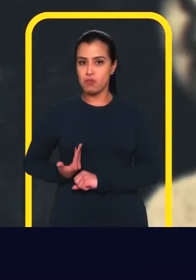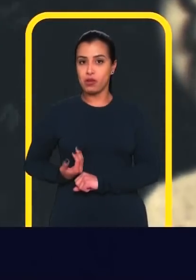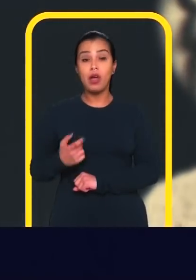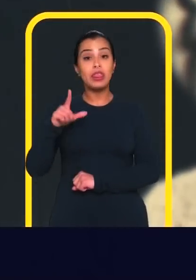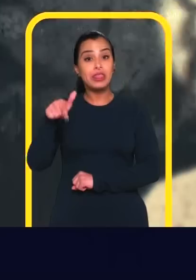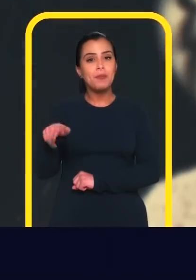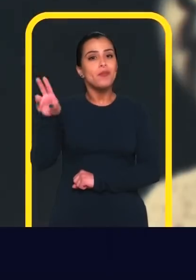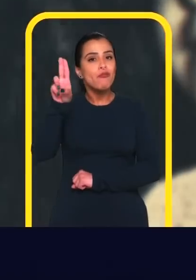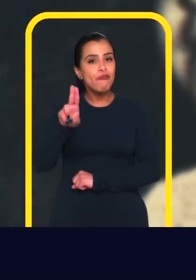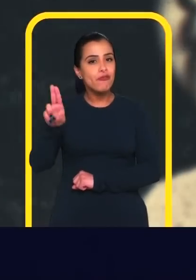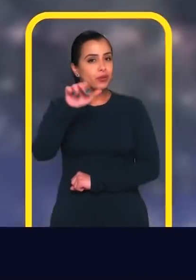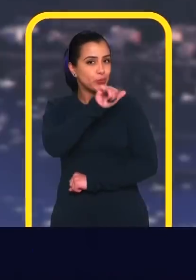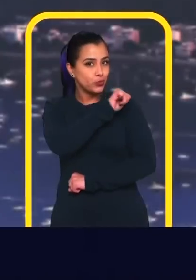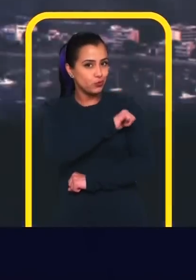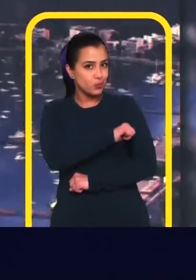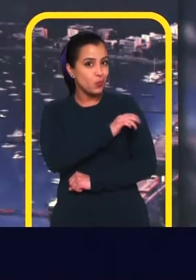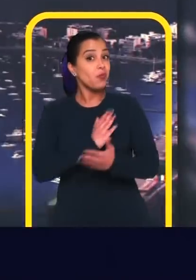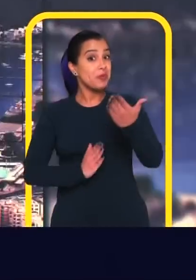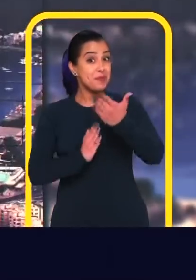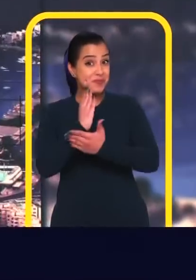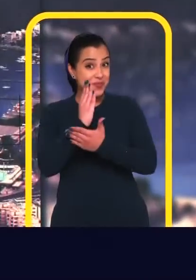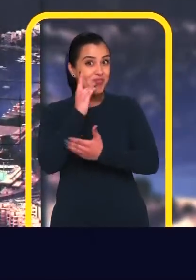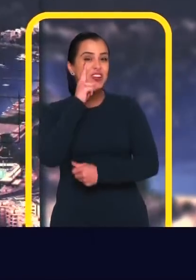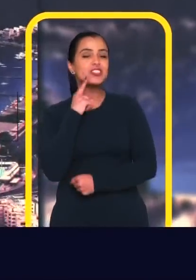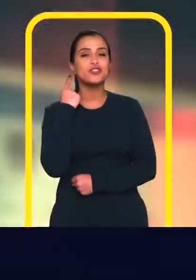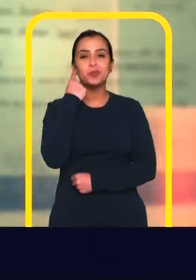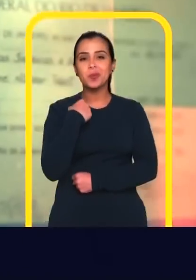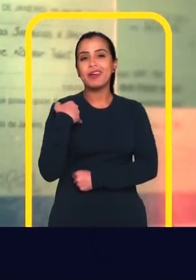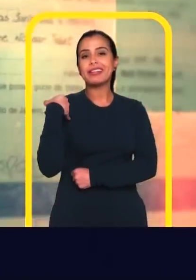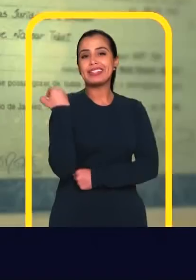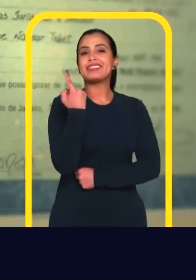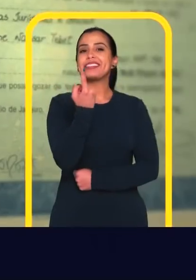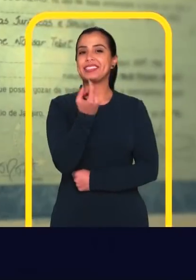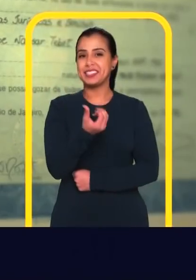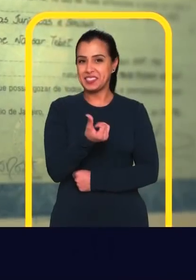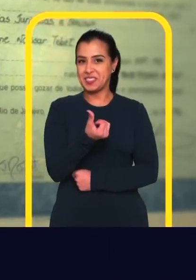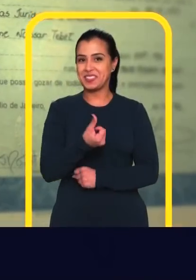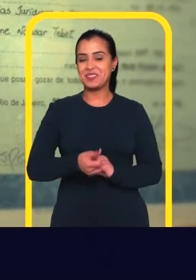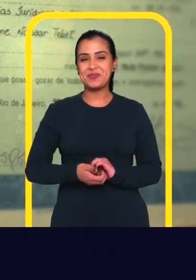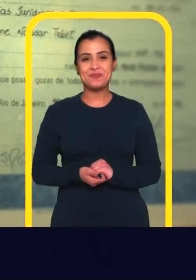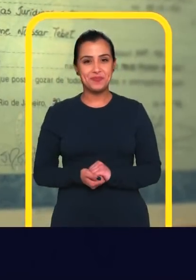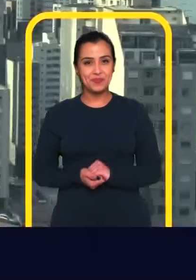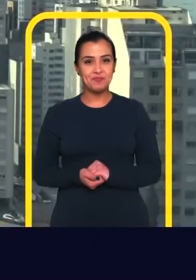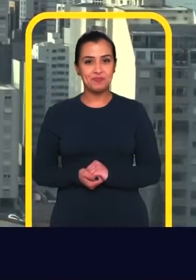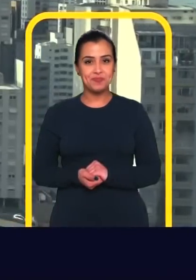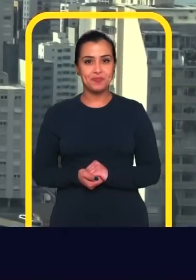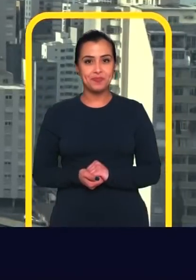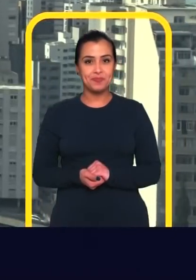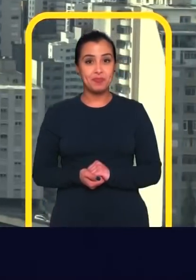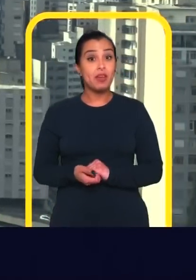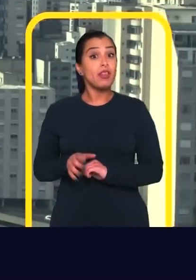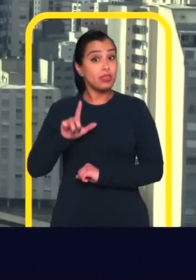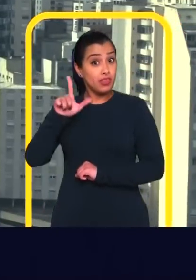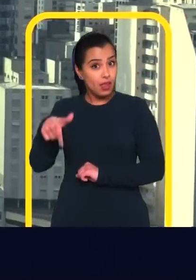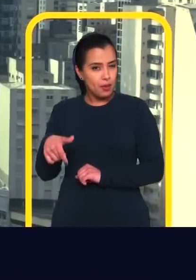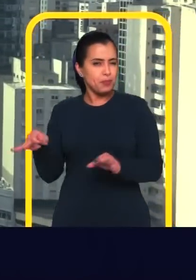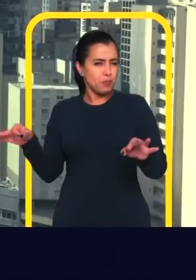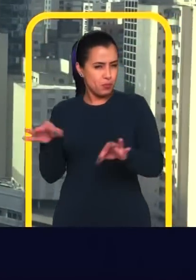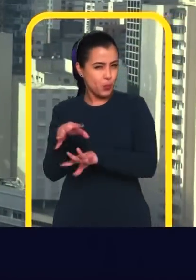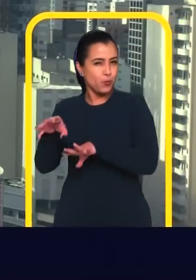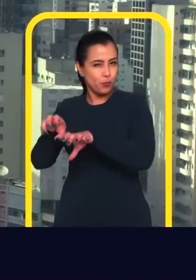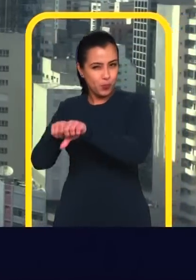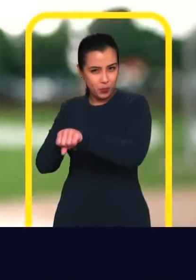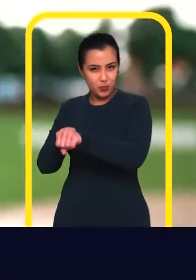fiz faculdade na Universidade Federal do Rio de Janeiro Quando passei no vestibular aos 16 anos Depois de